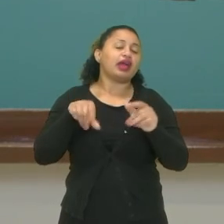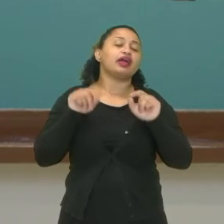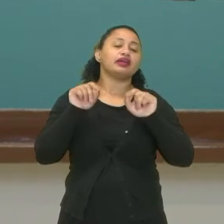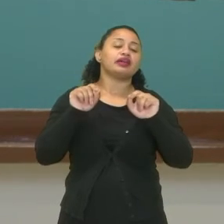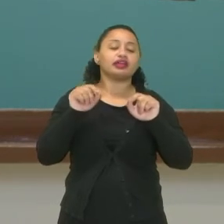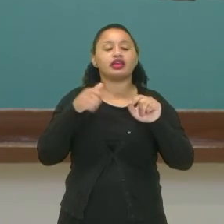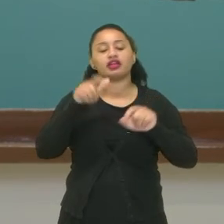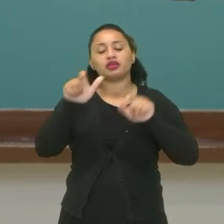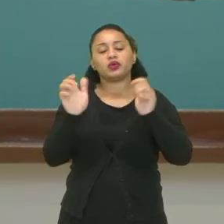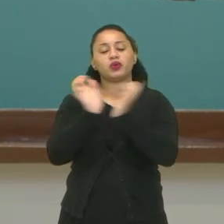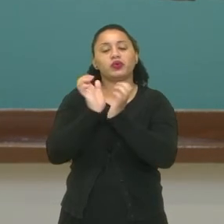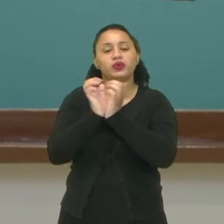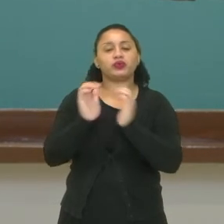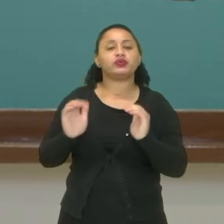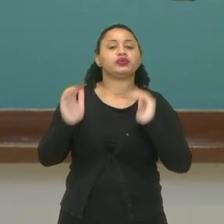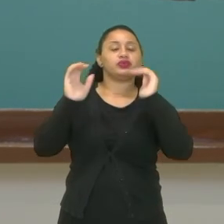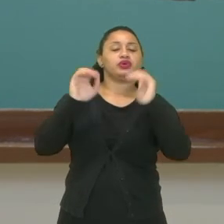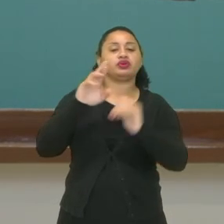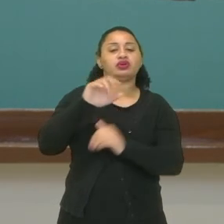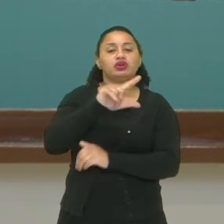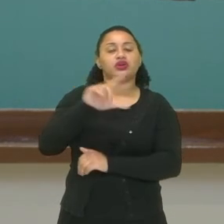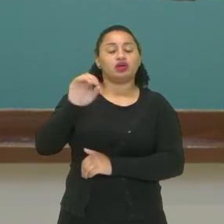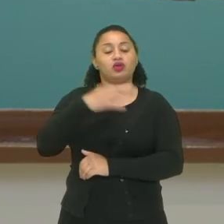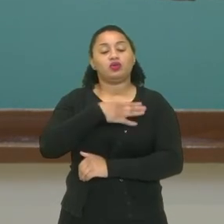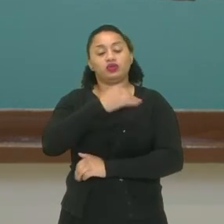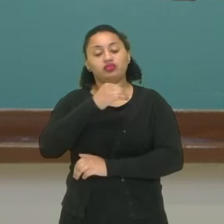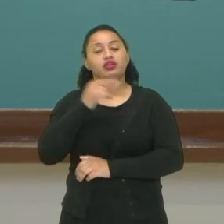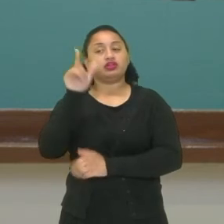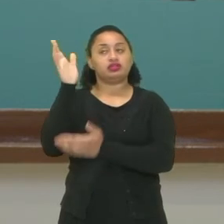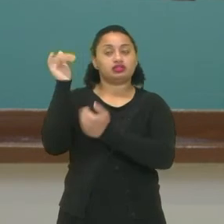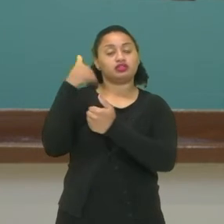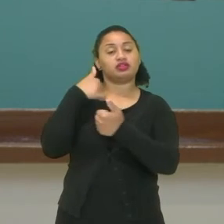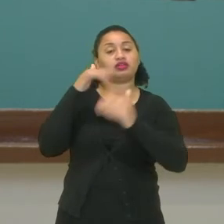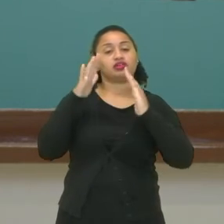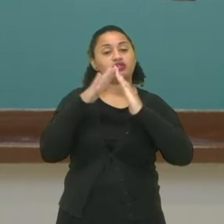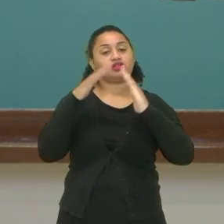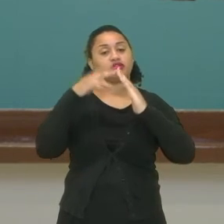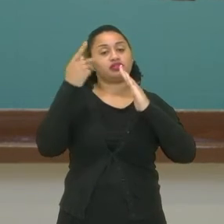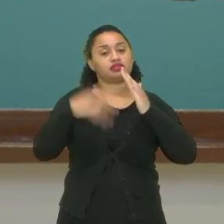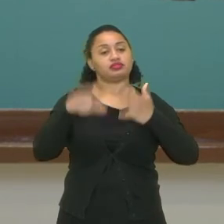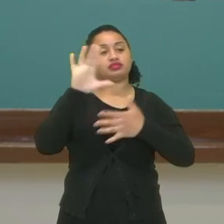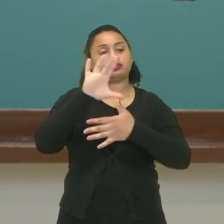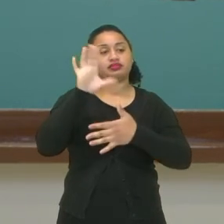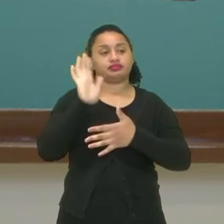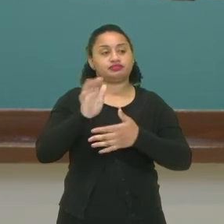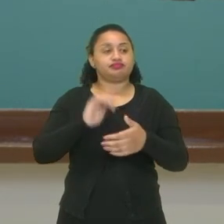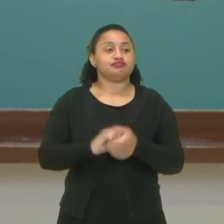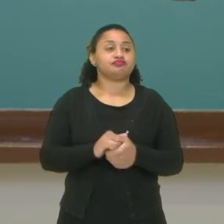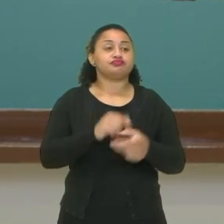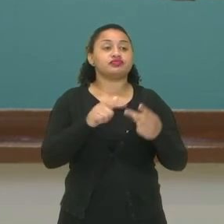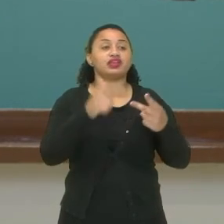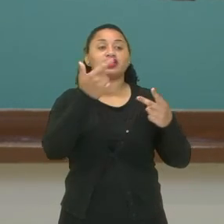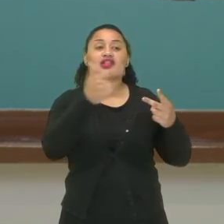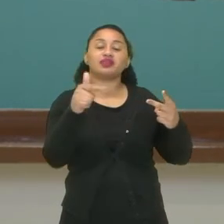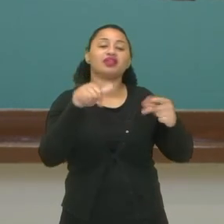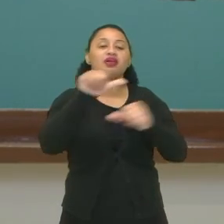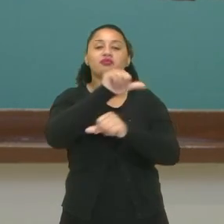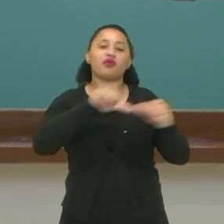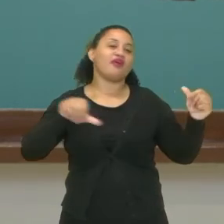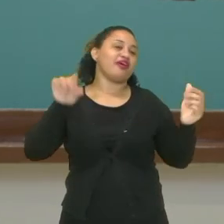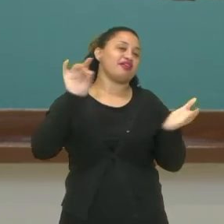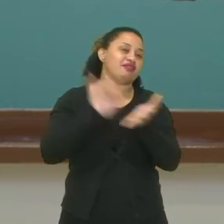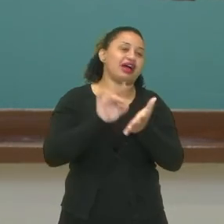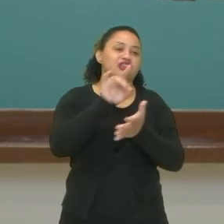essas elites crioulas, né, os descendentes de espanhóis que viviam aqui na América. Não vai haver mudanças reais